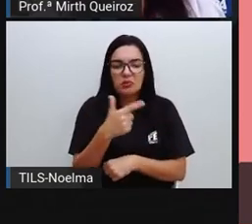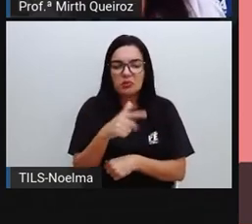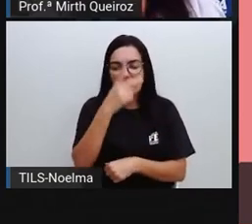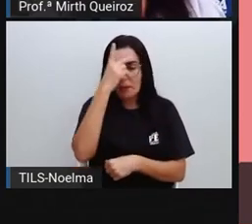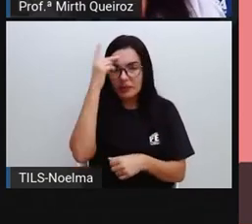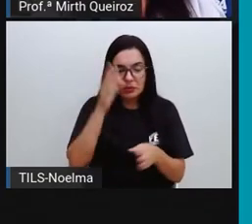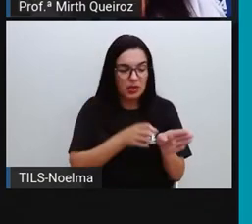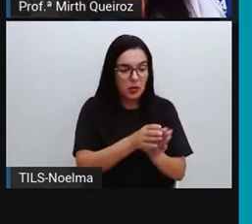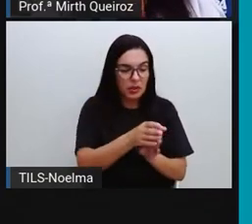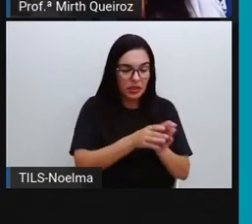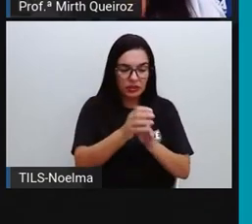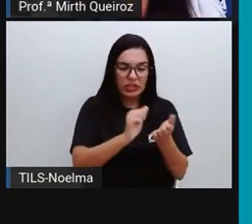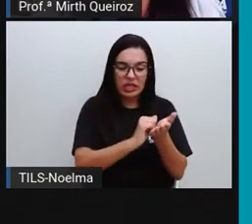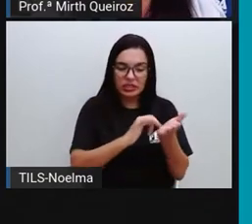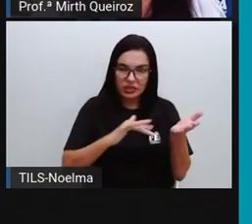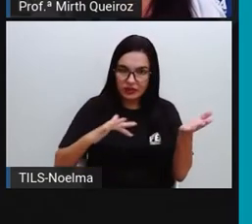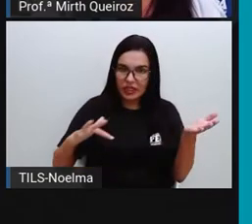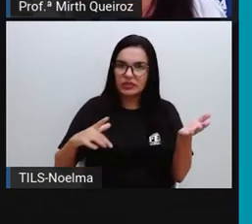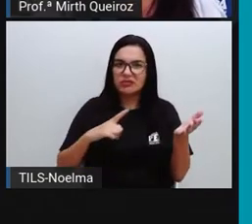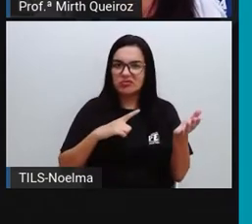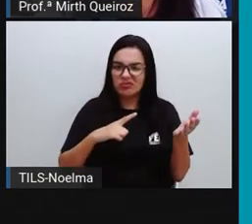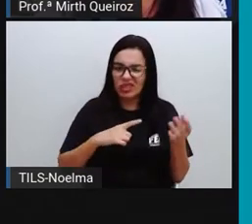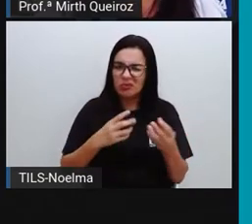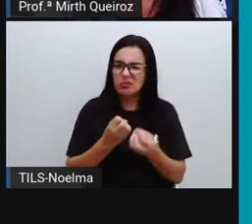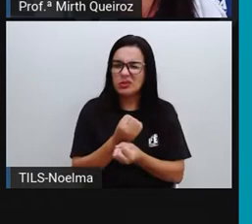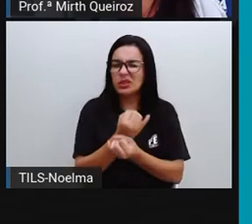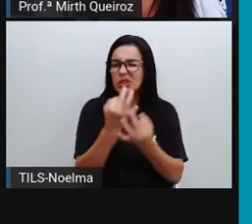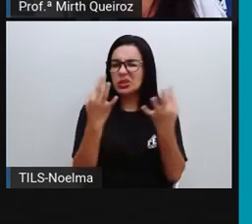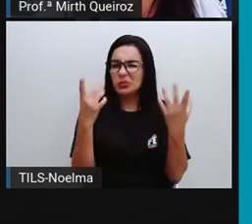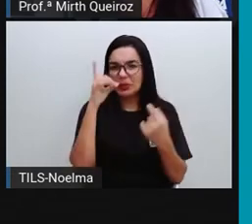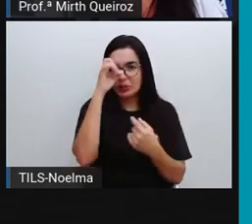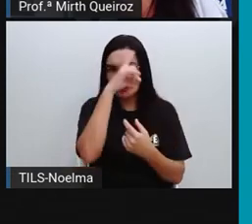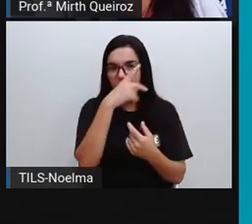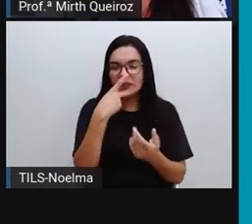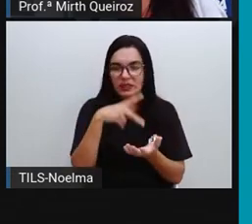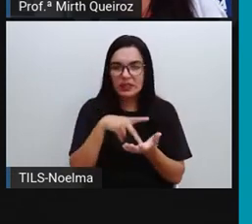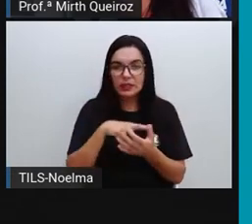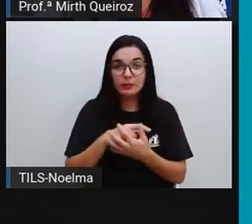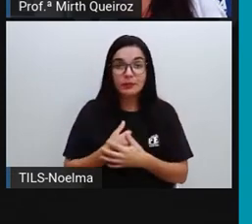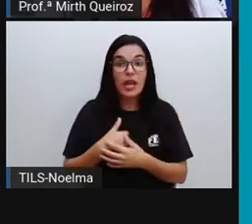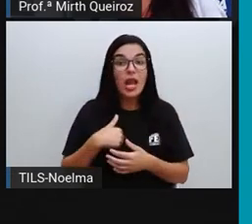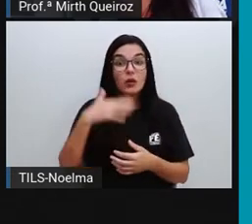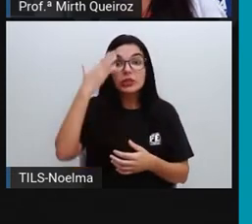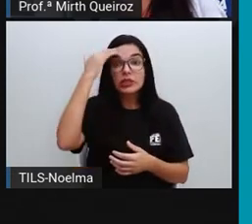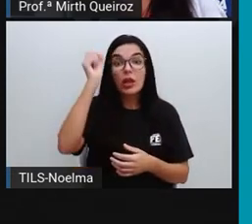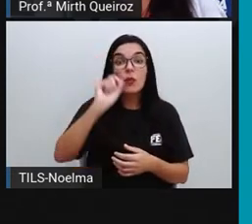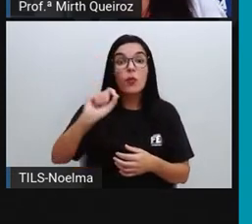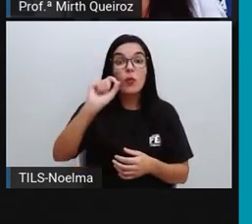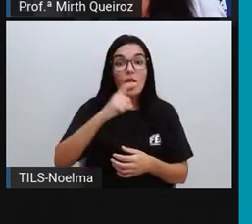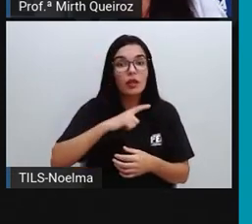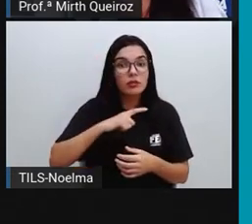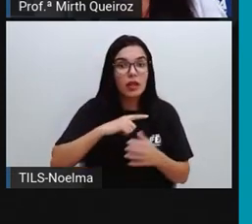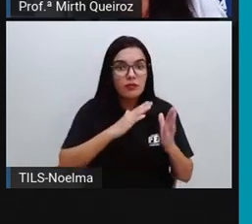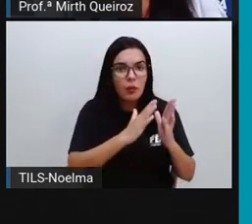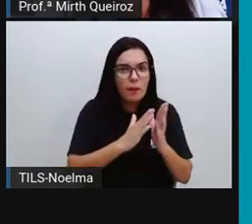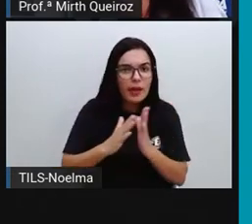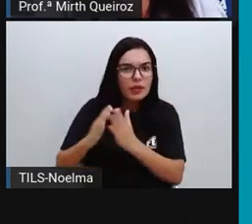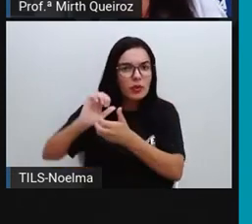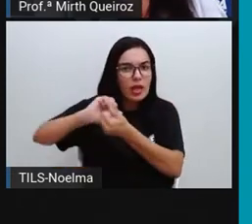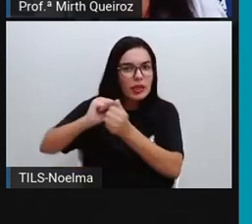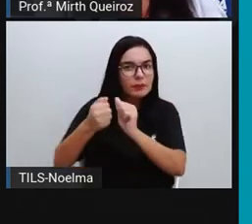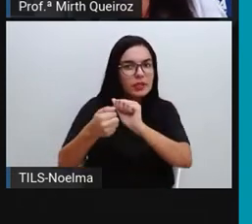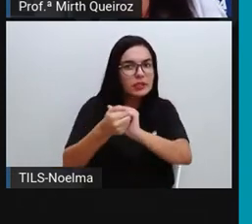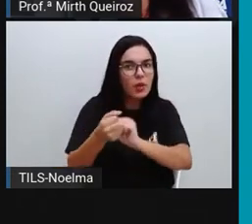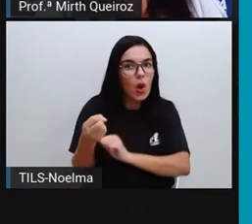às atividades. Então, podem ter surgido aí inúmeras dificuldades. Sei que houve um período de adaptação para a nossa nova forma